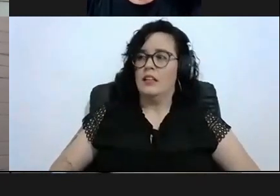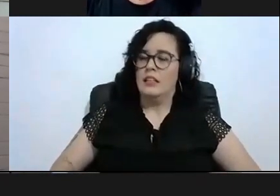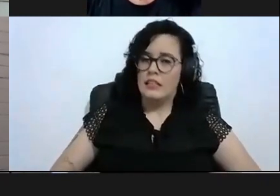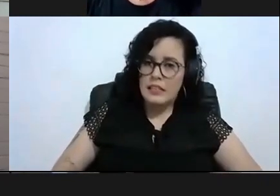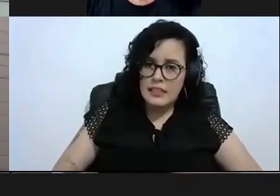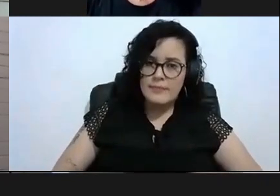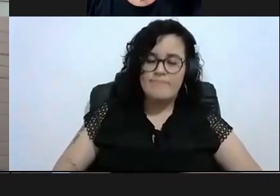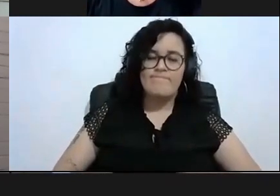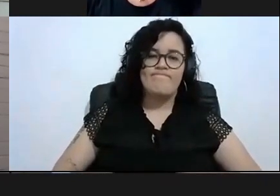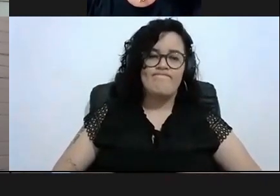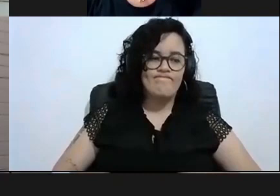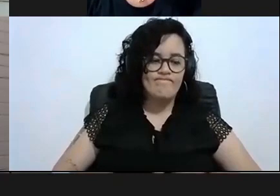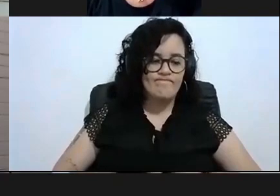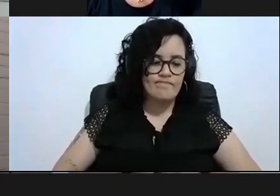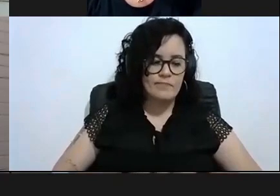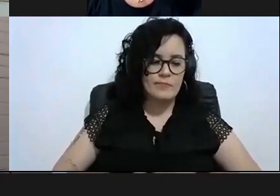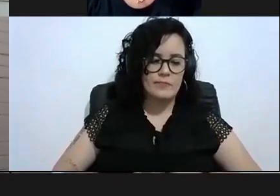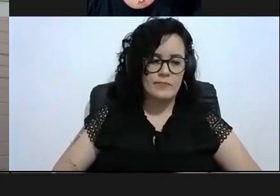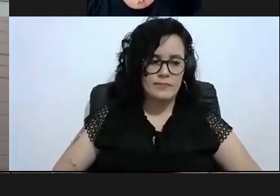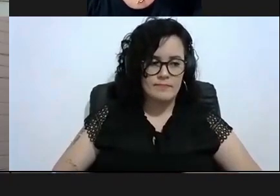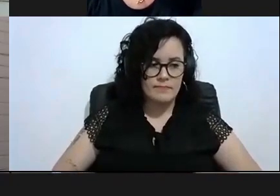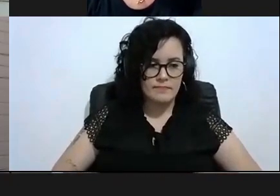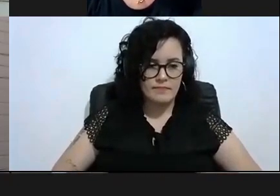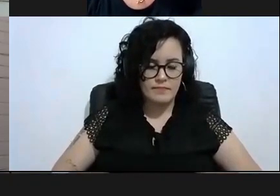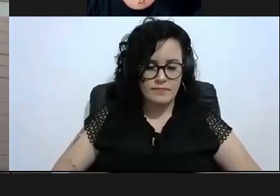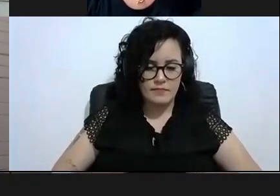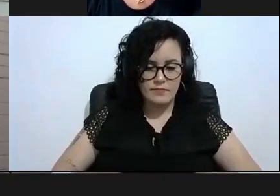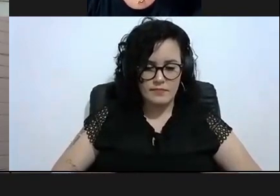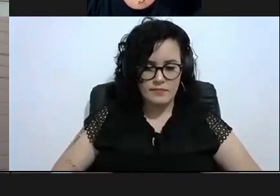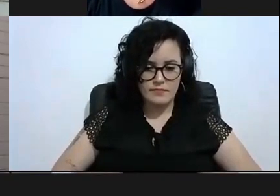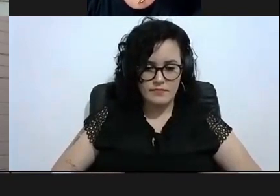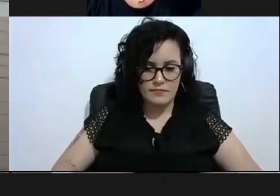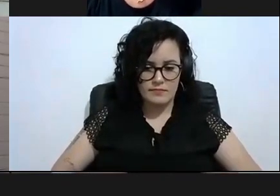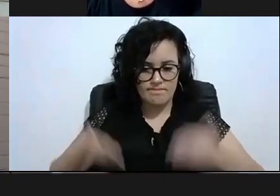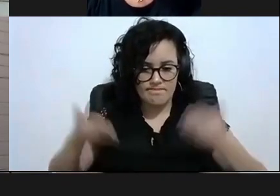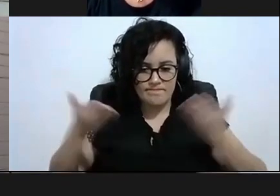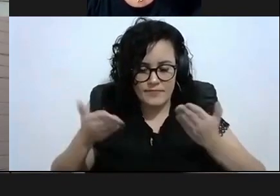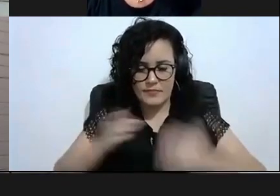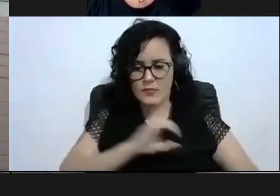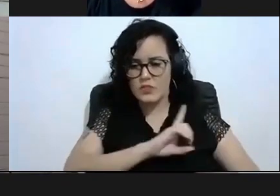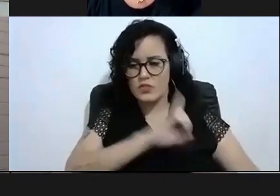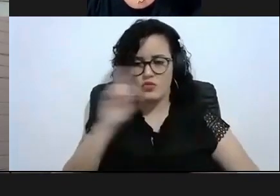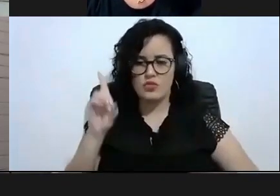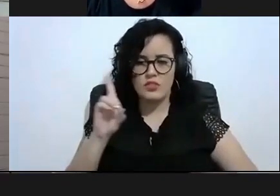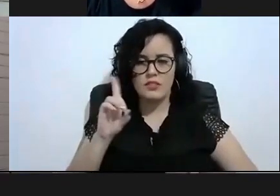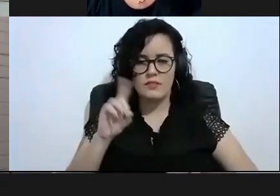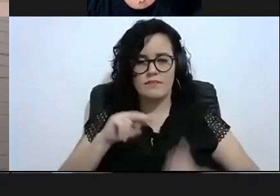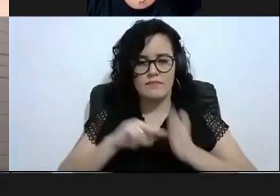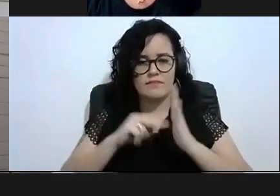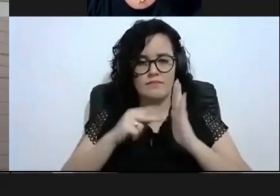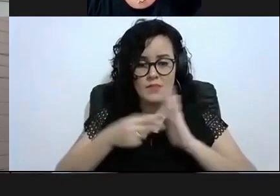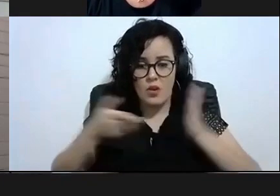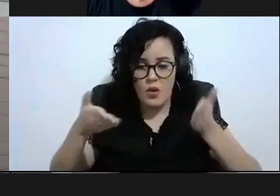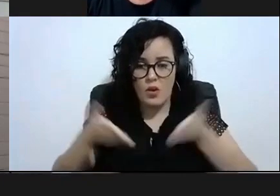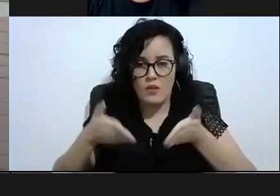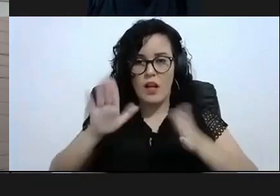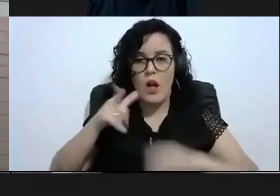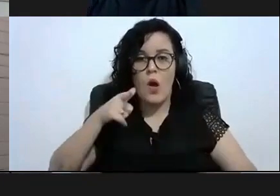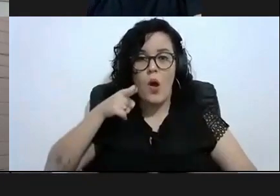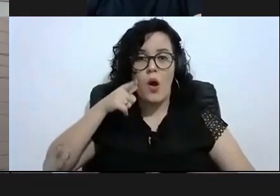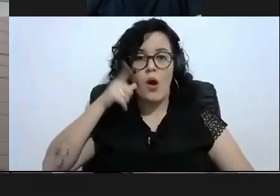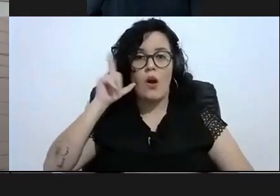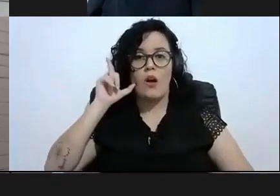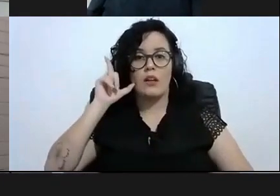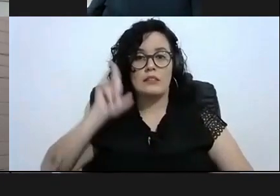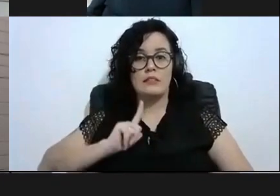está aqui nessa data tão simbólica, com hoje, ontem, nós tivemos